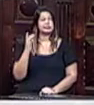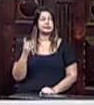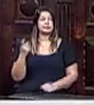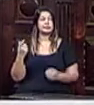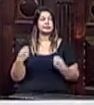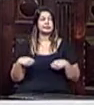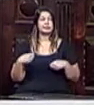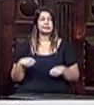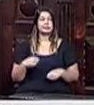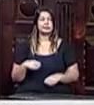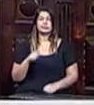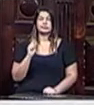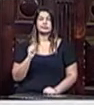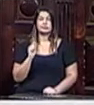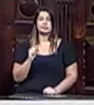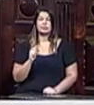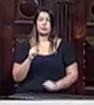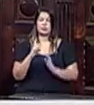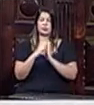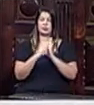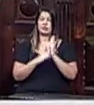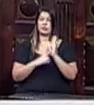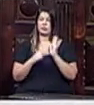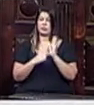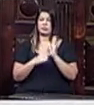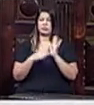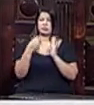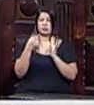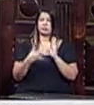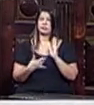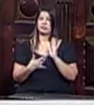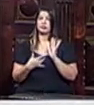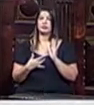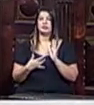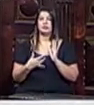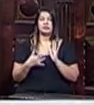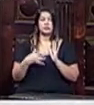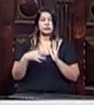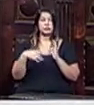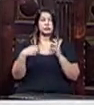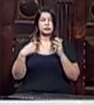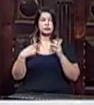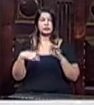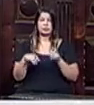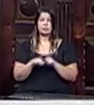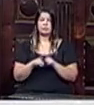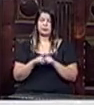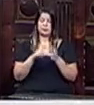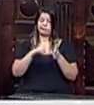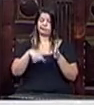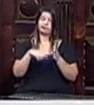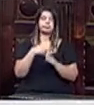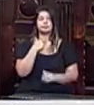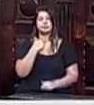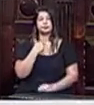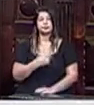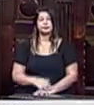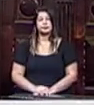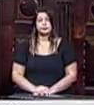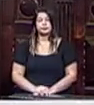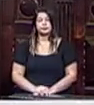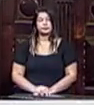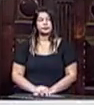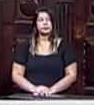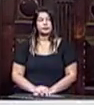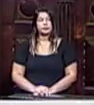evento, automaticamente o decreto teria que deixar de existir. E aí eu não sei por